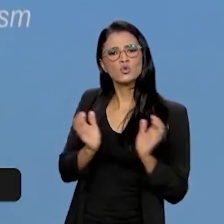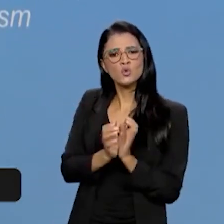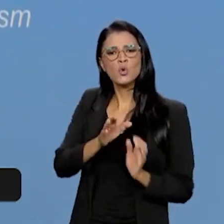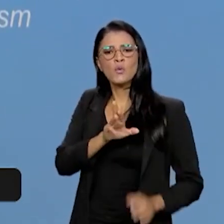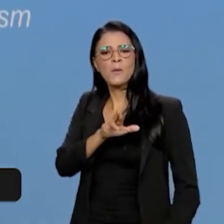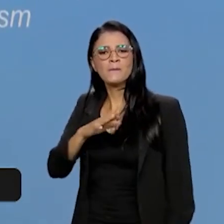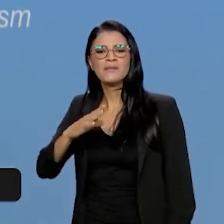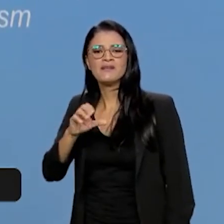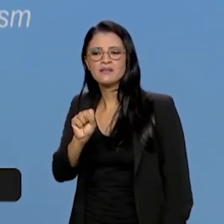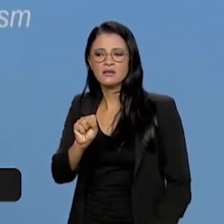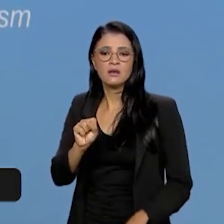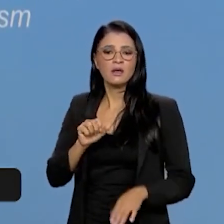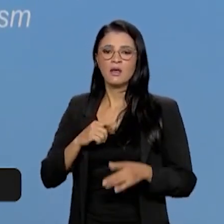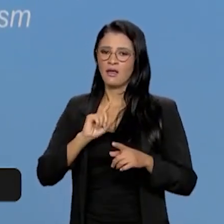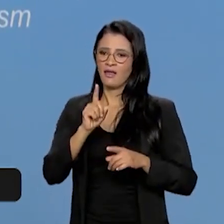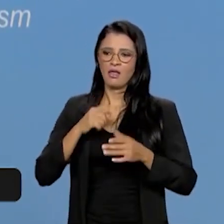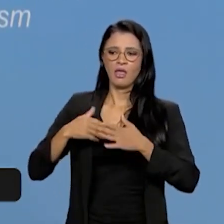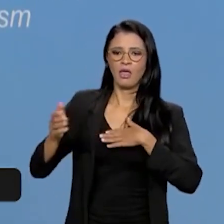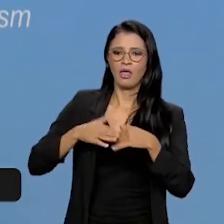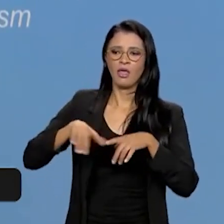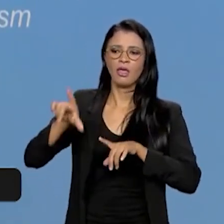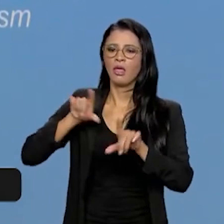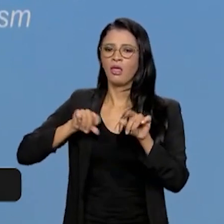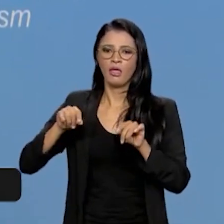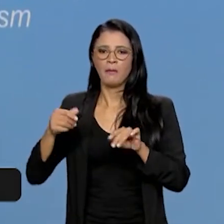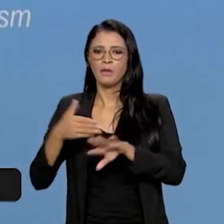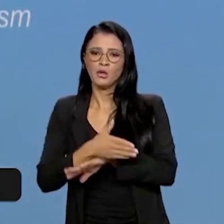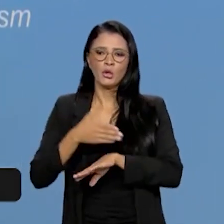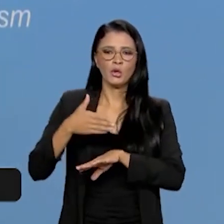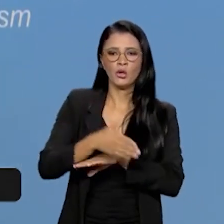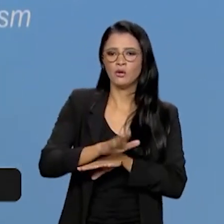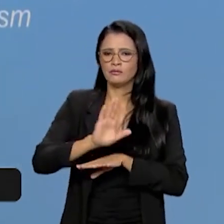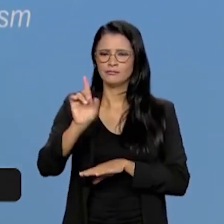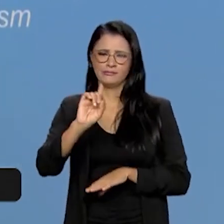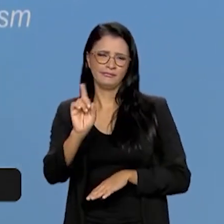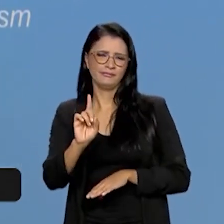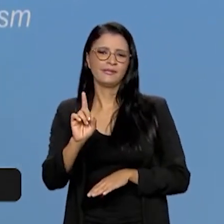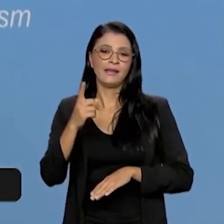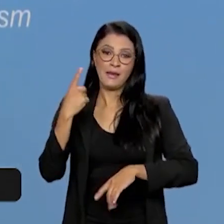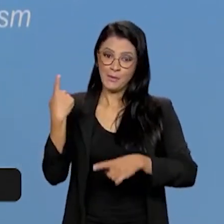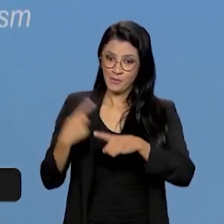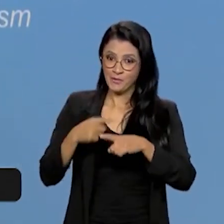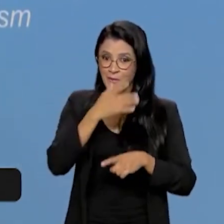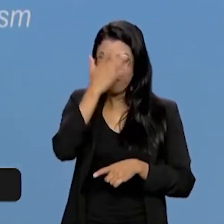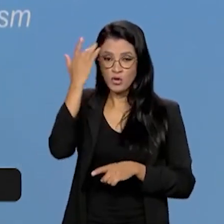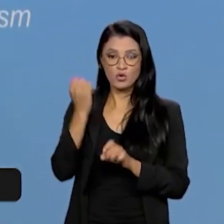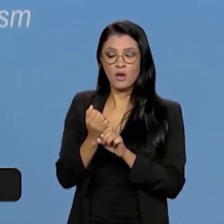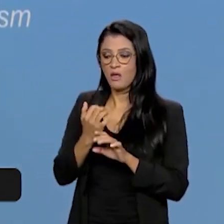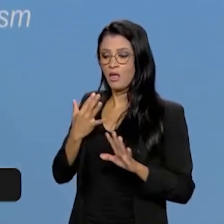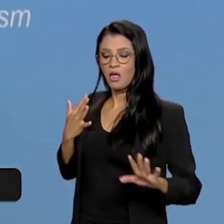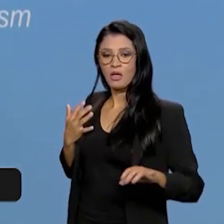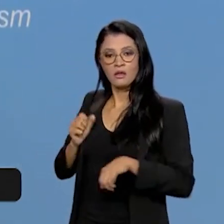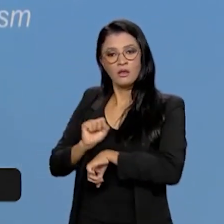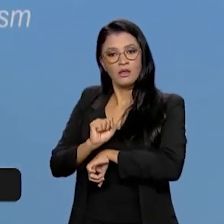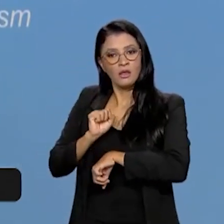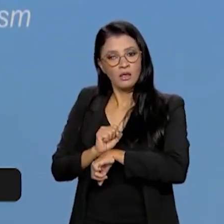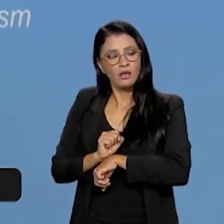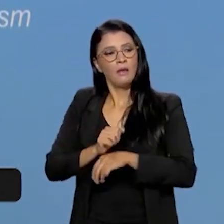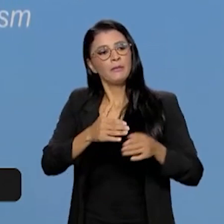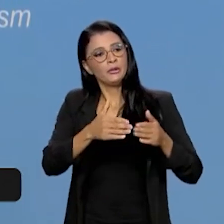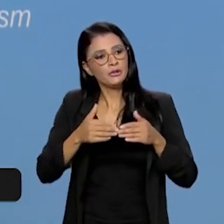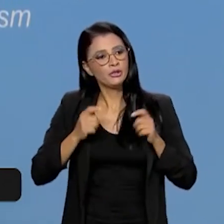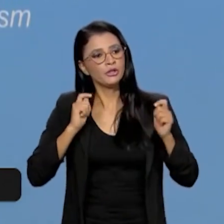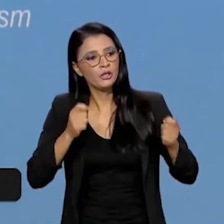foi de forma aleatória, não foi por acaso que entrou fulano ou beltrano. É porque eram as pessoas que estavam na fila há muito tempo pedindo